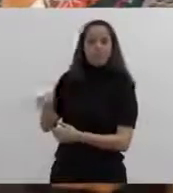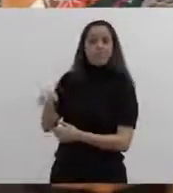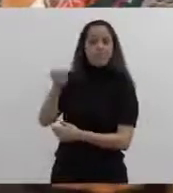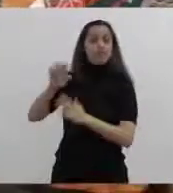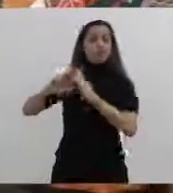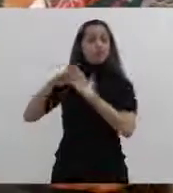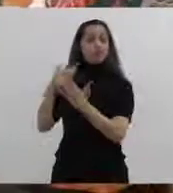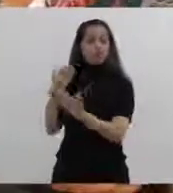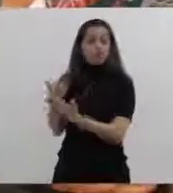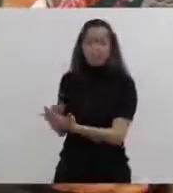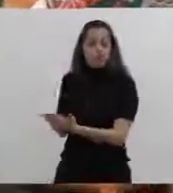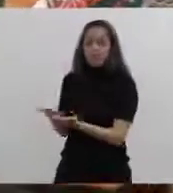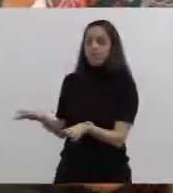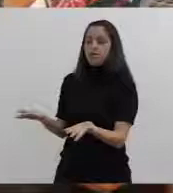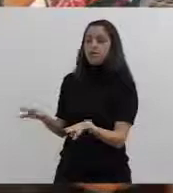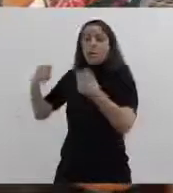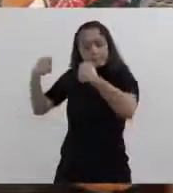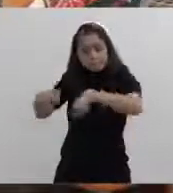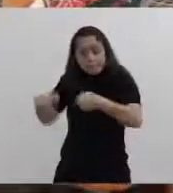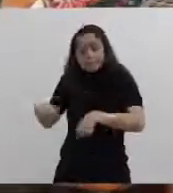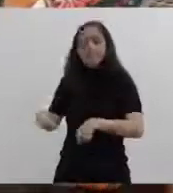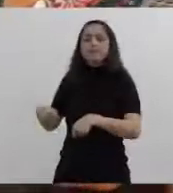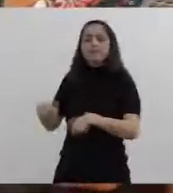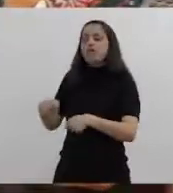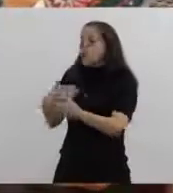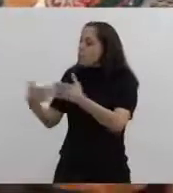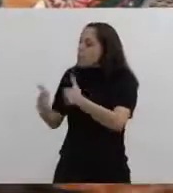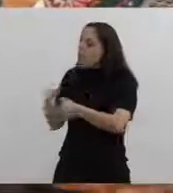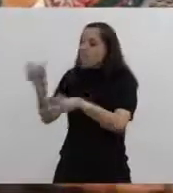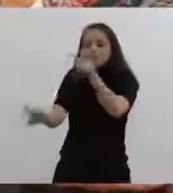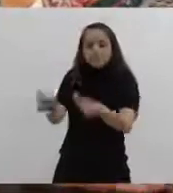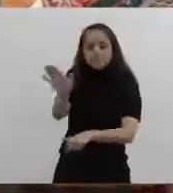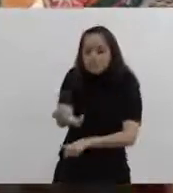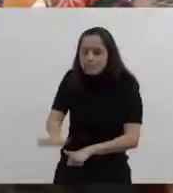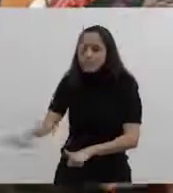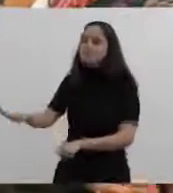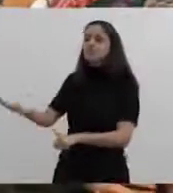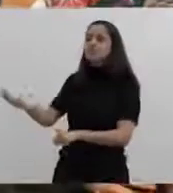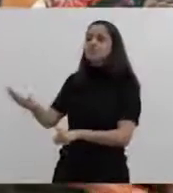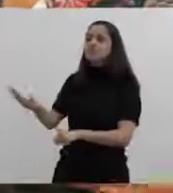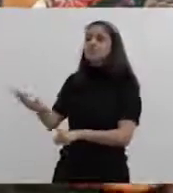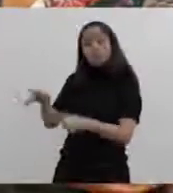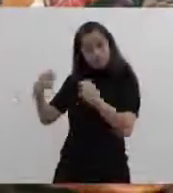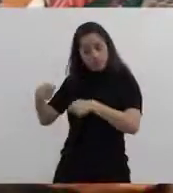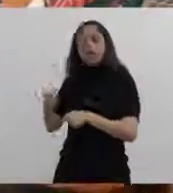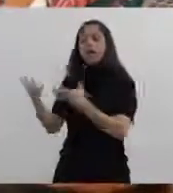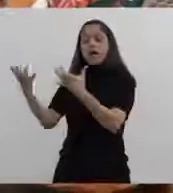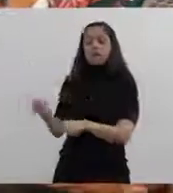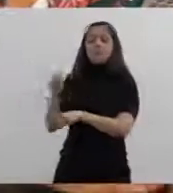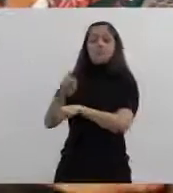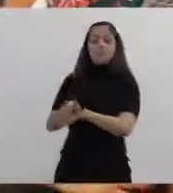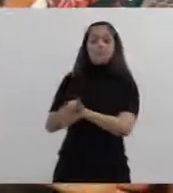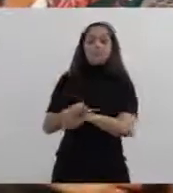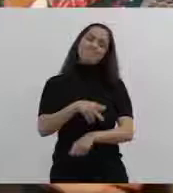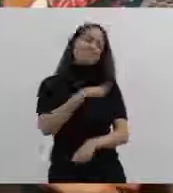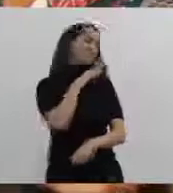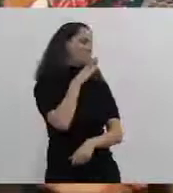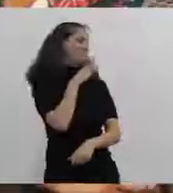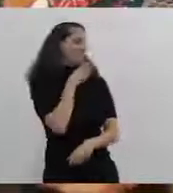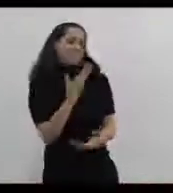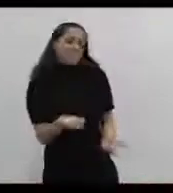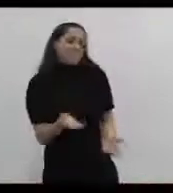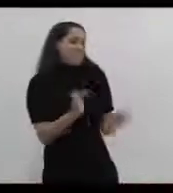qualquer criança. Qualquer criança que a procure, não sabia mesmo. Martim. Eu também não